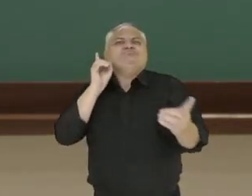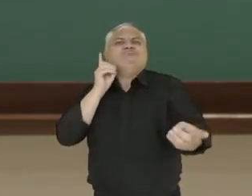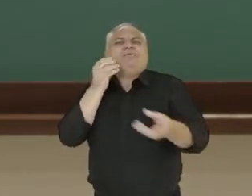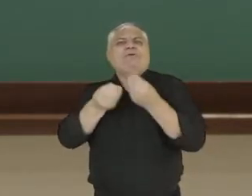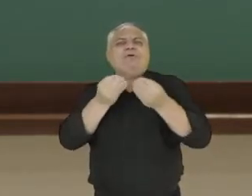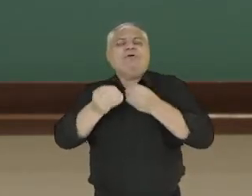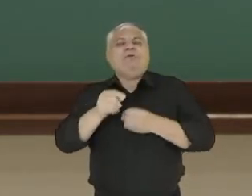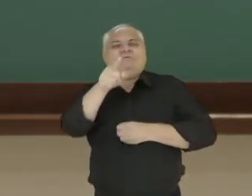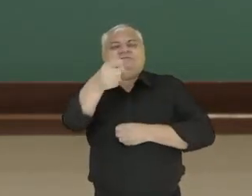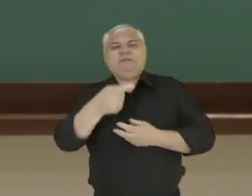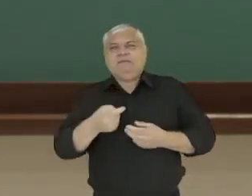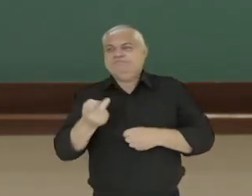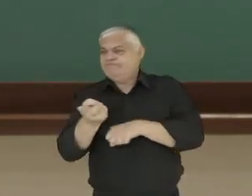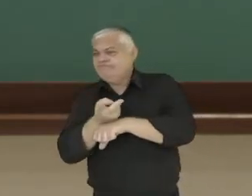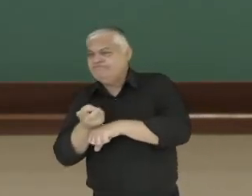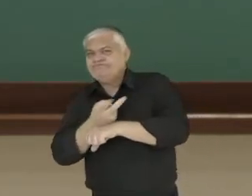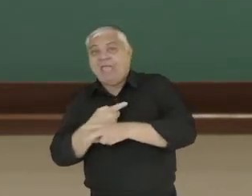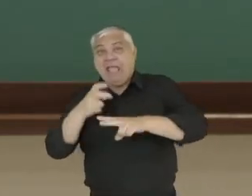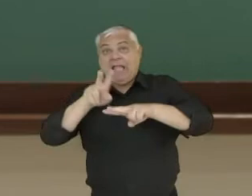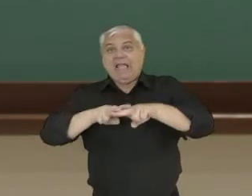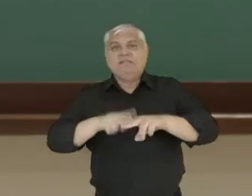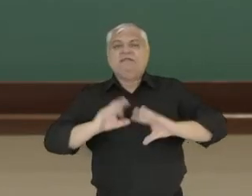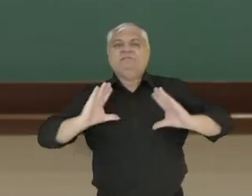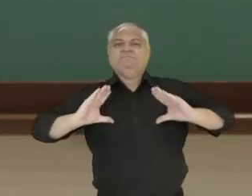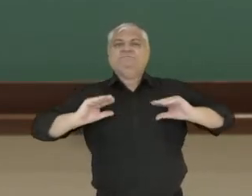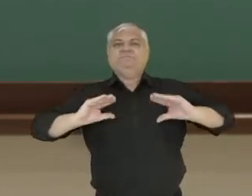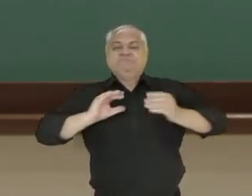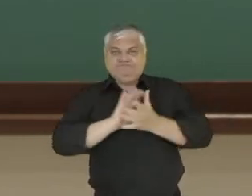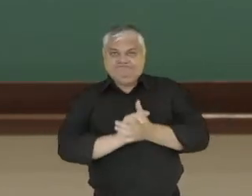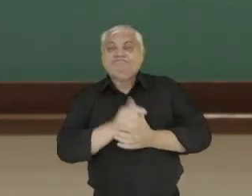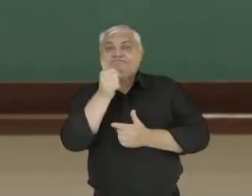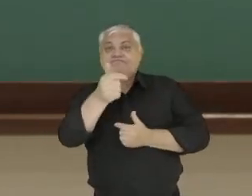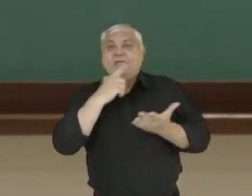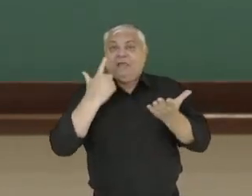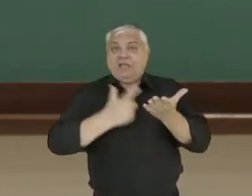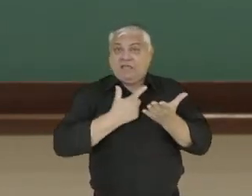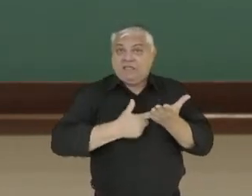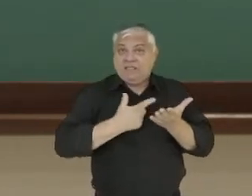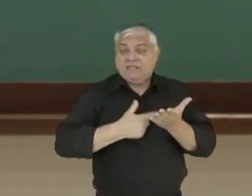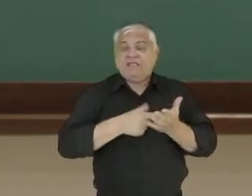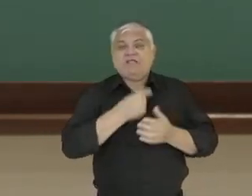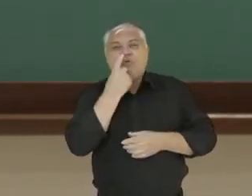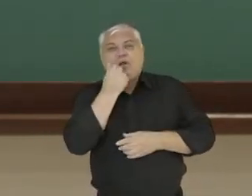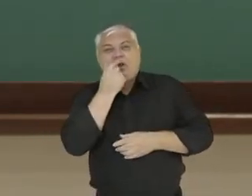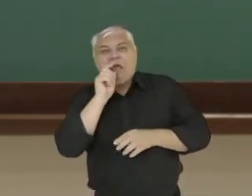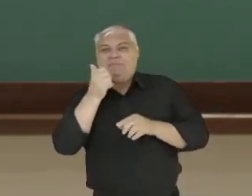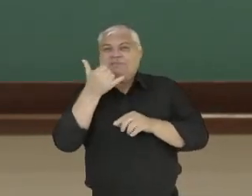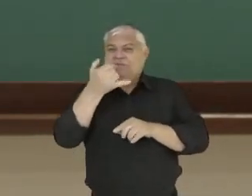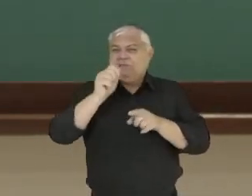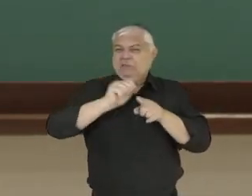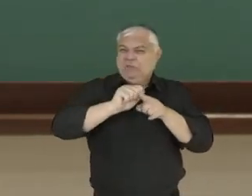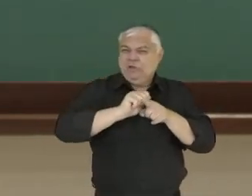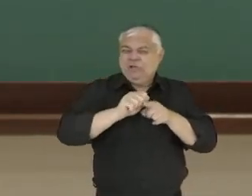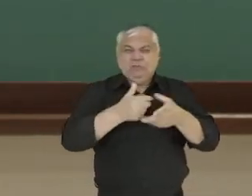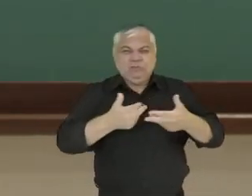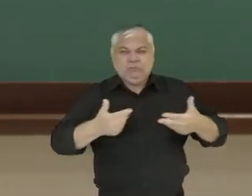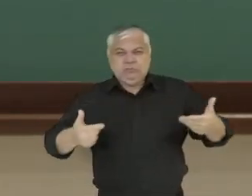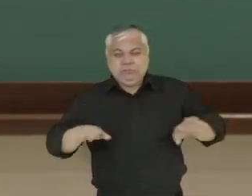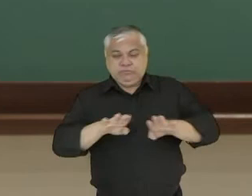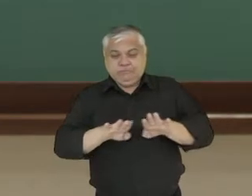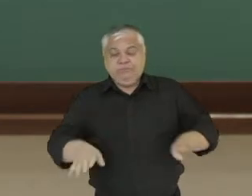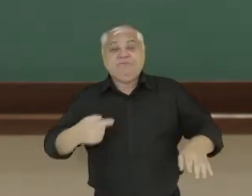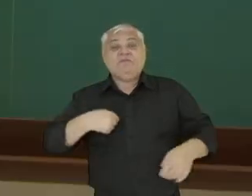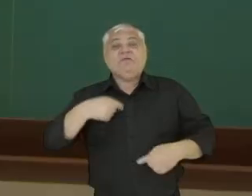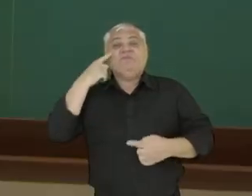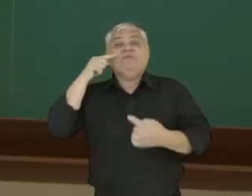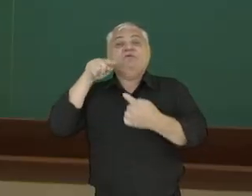local confortável onde quer que você esteja, providencie um caderno, caneta, lápis e borracha e conheça os objetivos da nossa aula aqui na tela. Dá uma